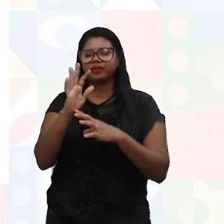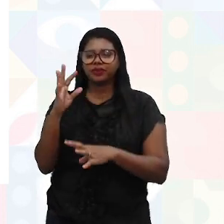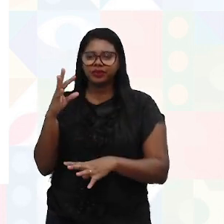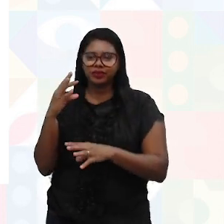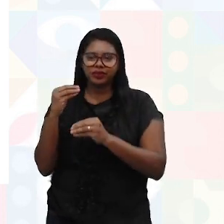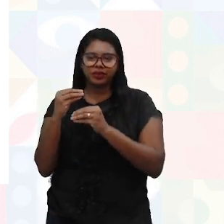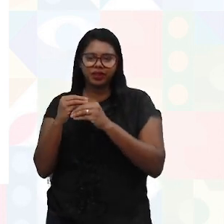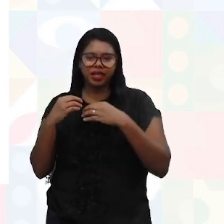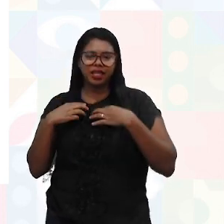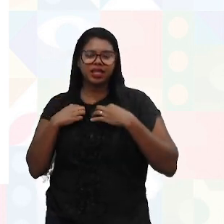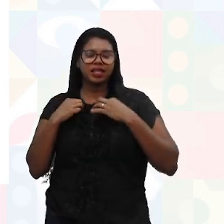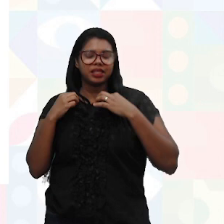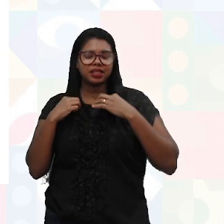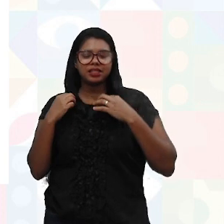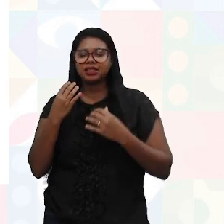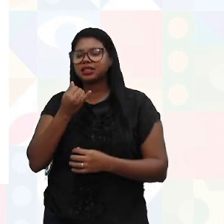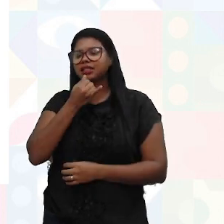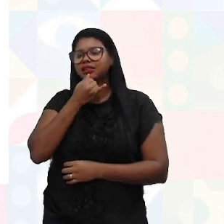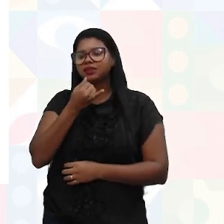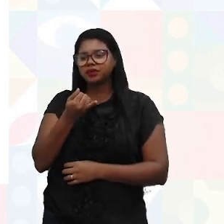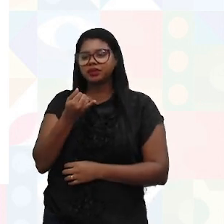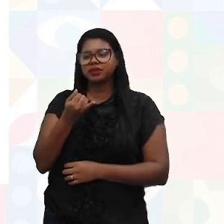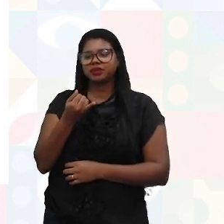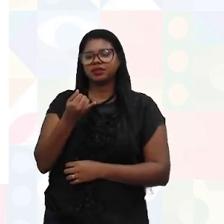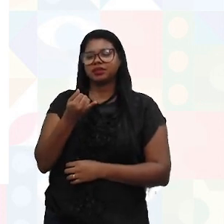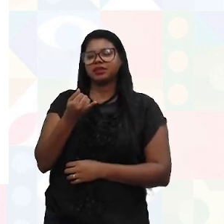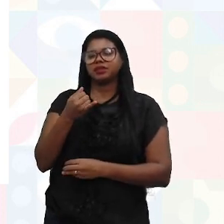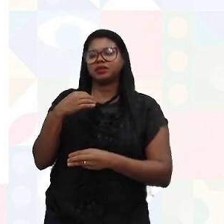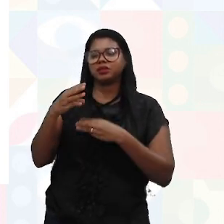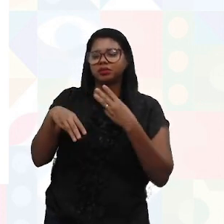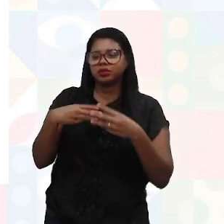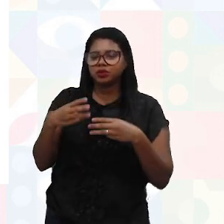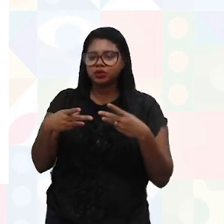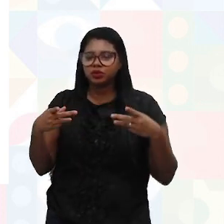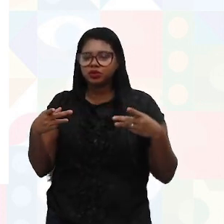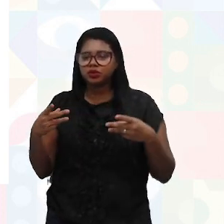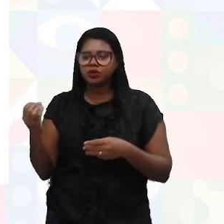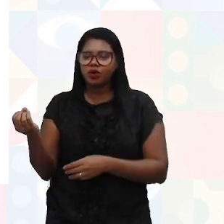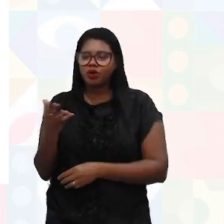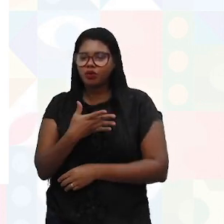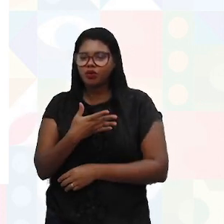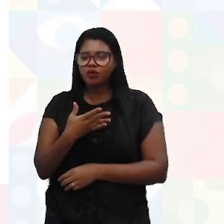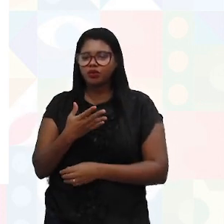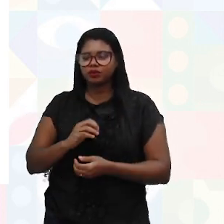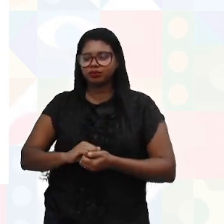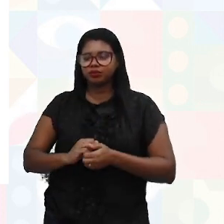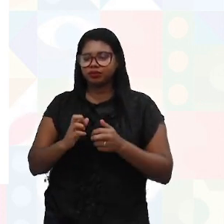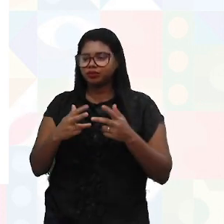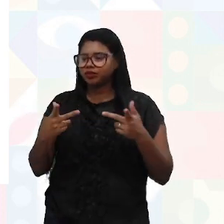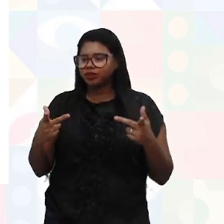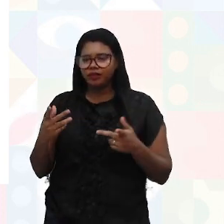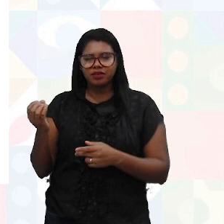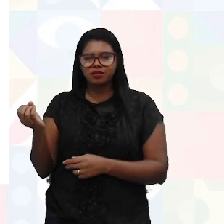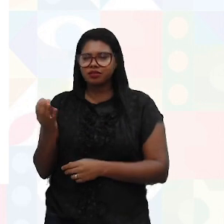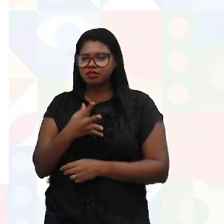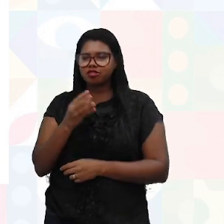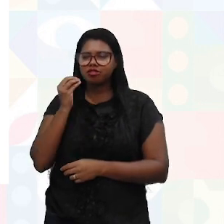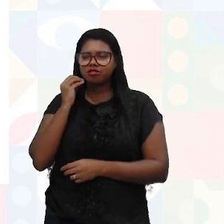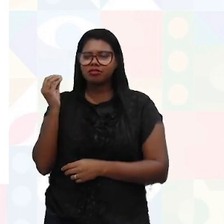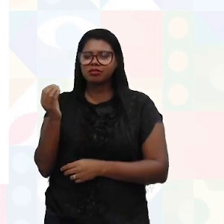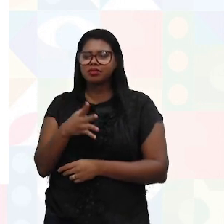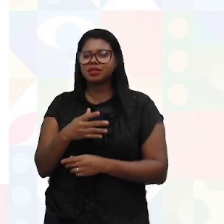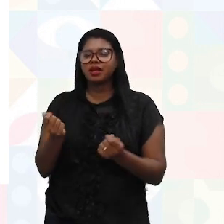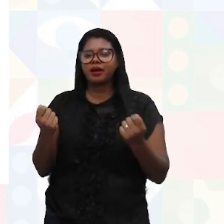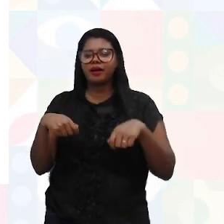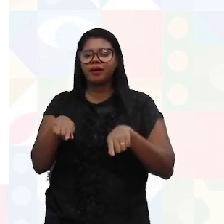de tecido, de tipo de estampa, enfim, para trazer coisas mais inovadoras, né? E aí, ela também pode